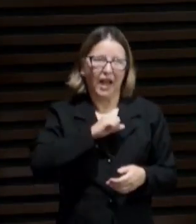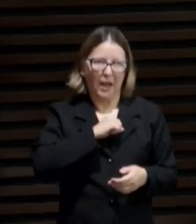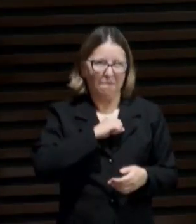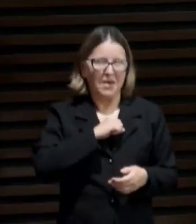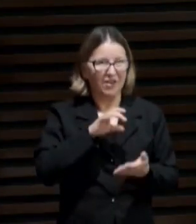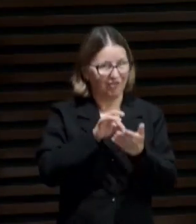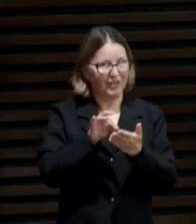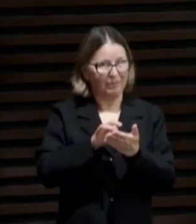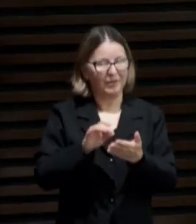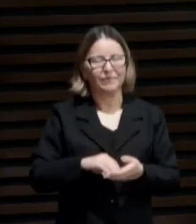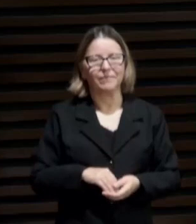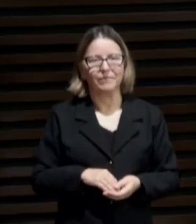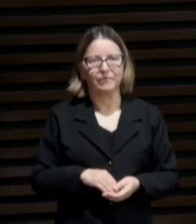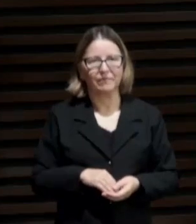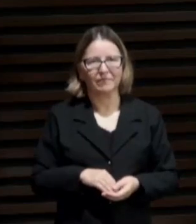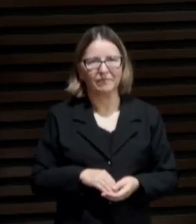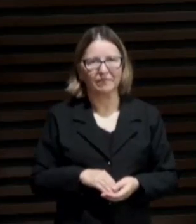Fazei bem aos que vos odeiam.